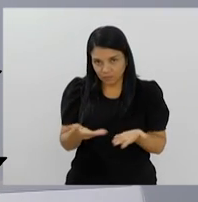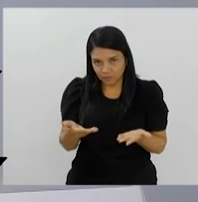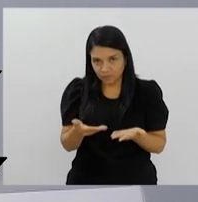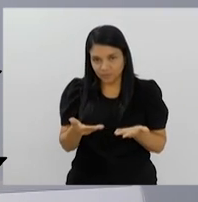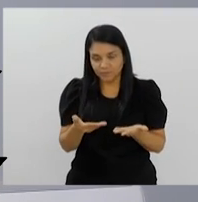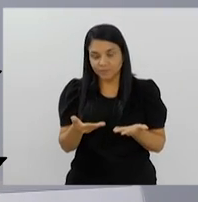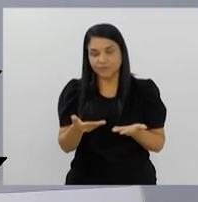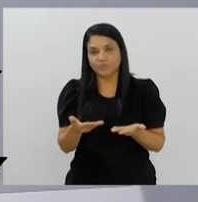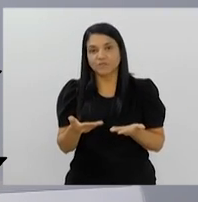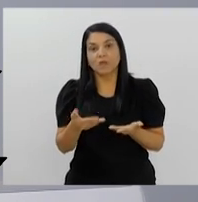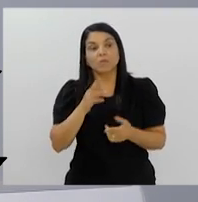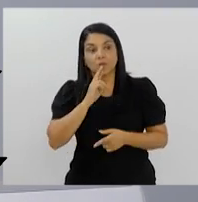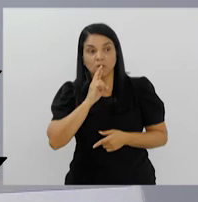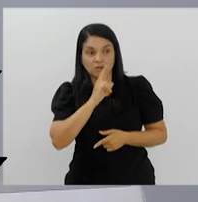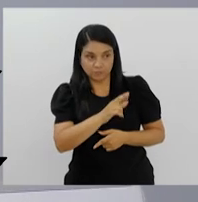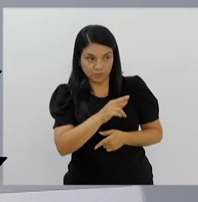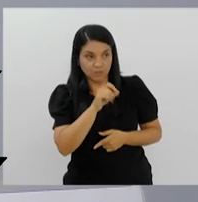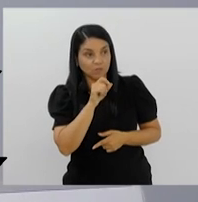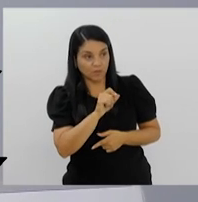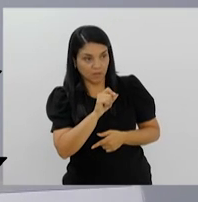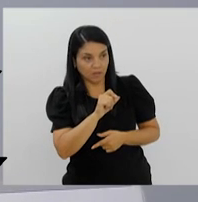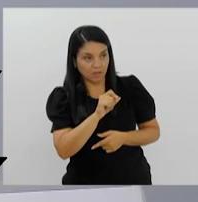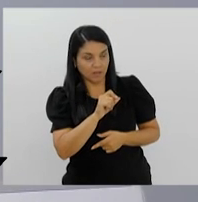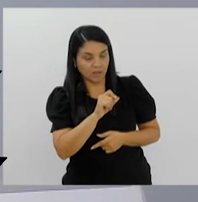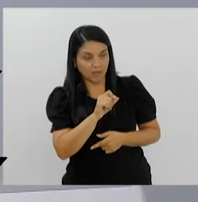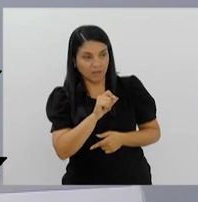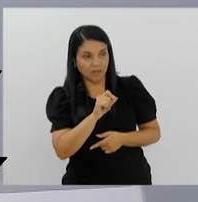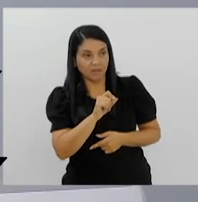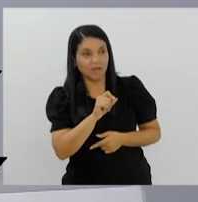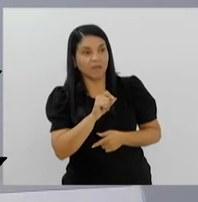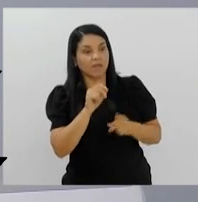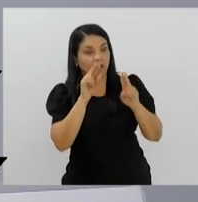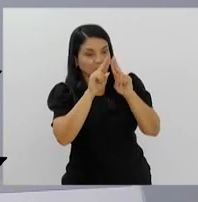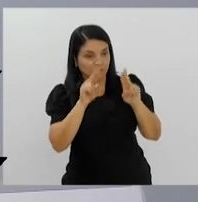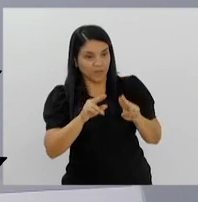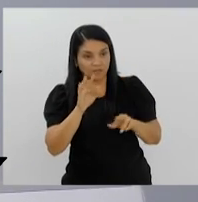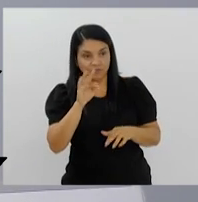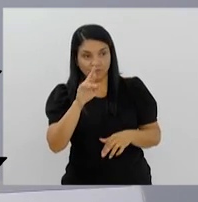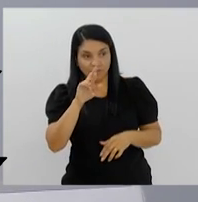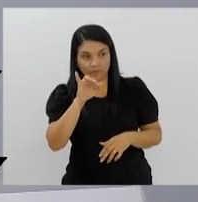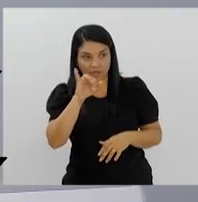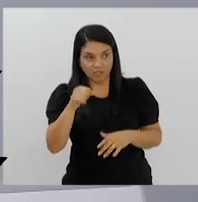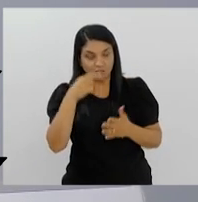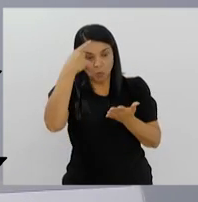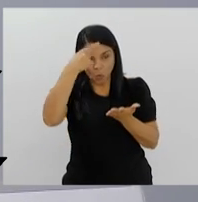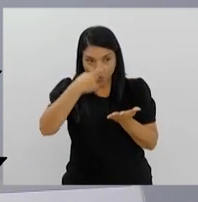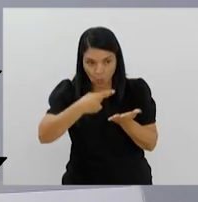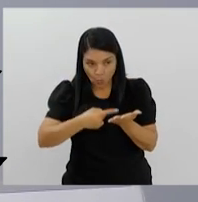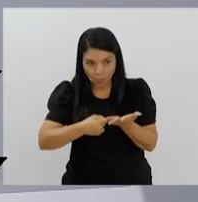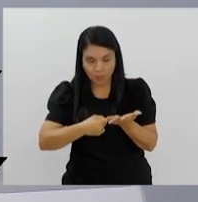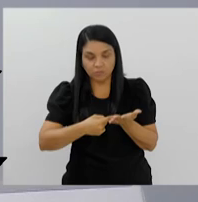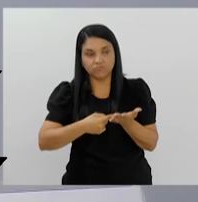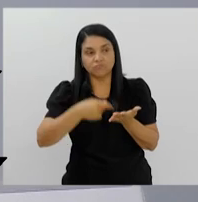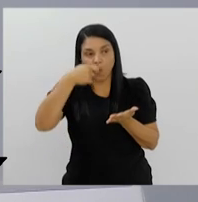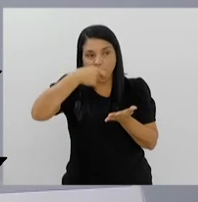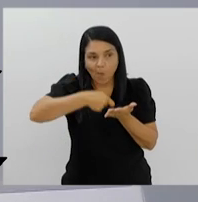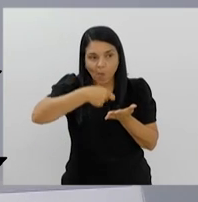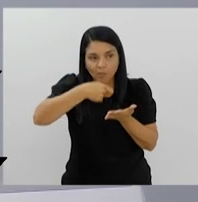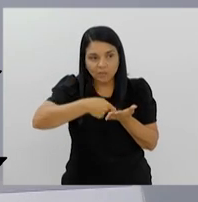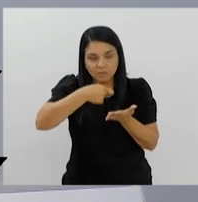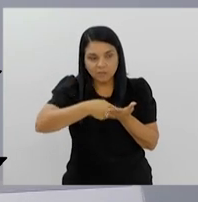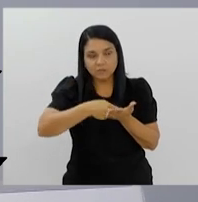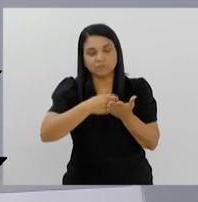portanto a o que eu posso te afirmar é a a a Unimed ferge vem Cumprindo com as obrigações de garantias